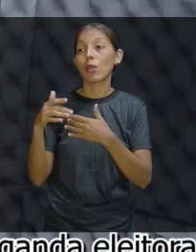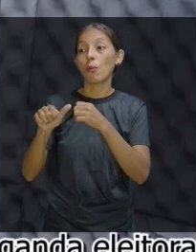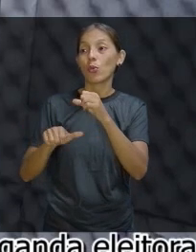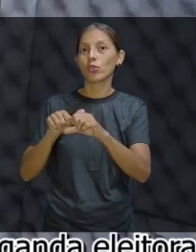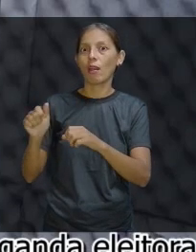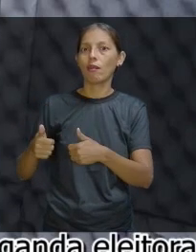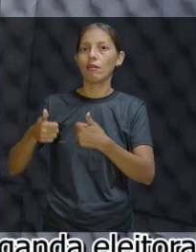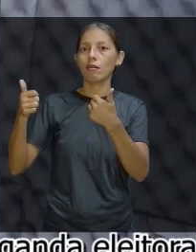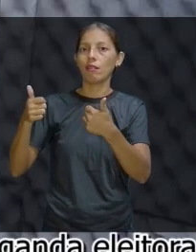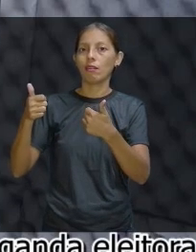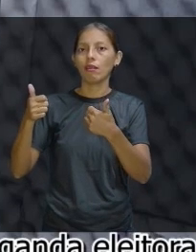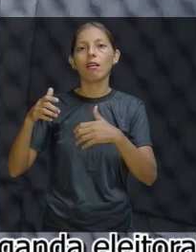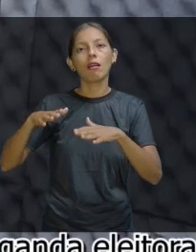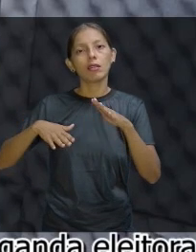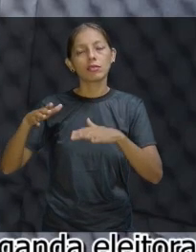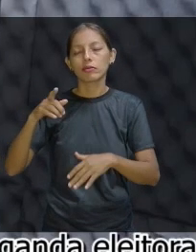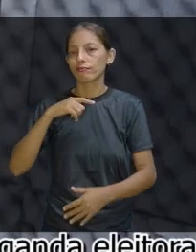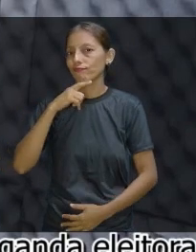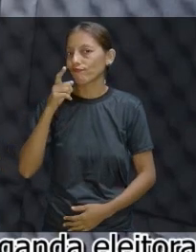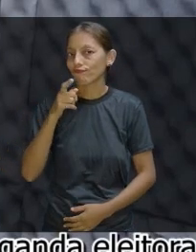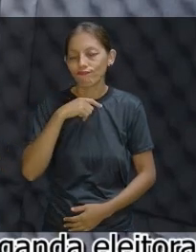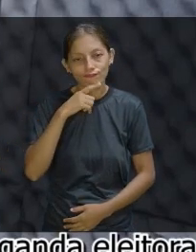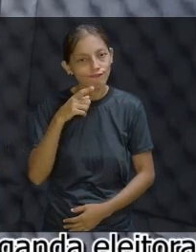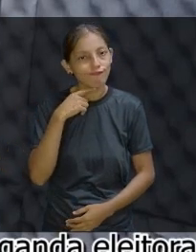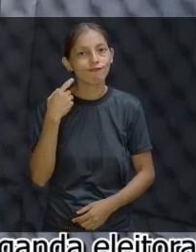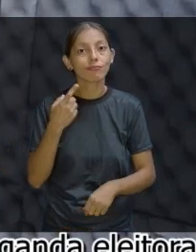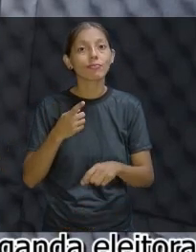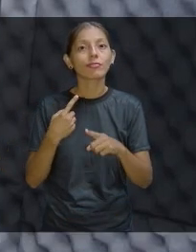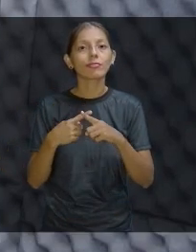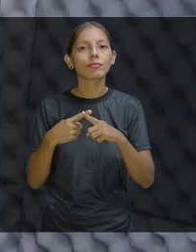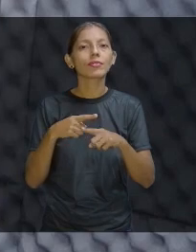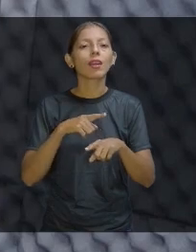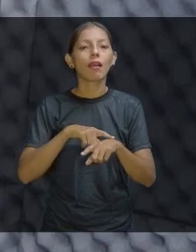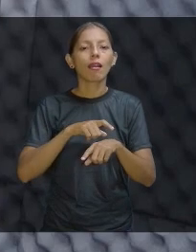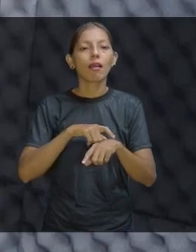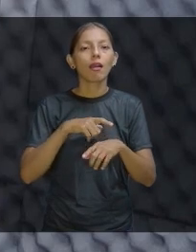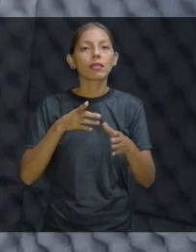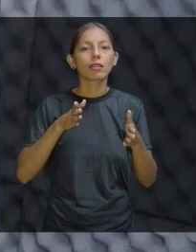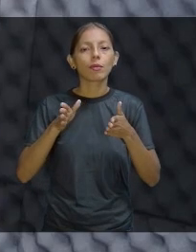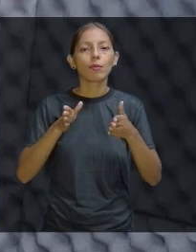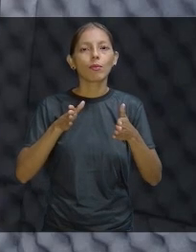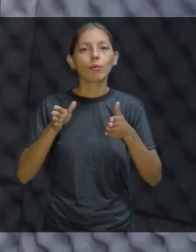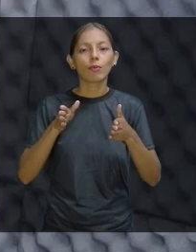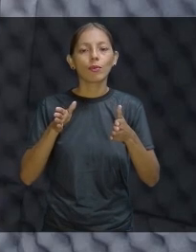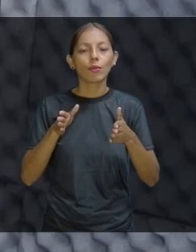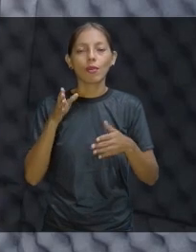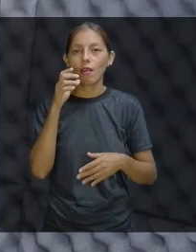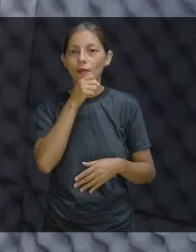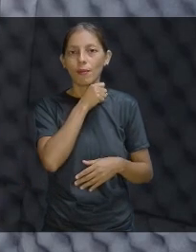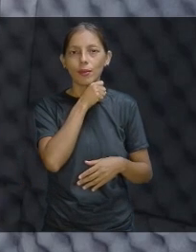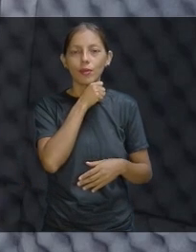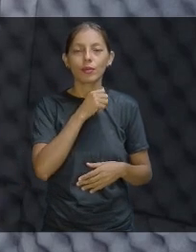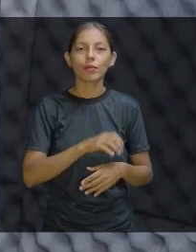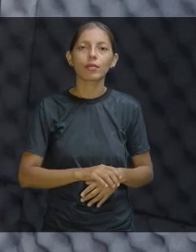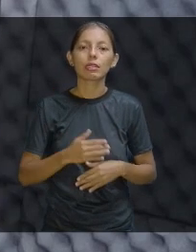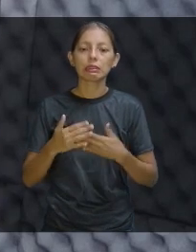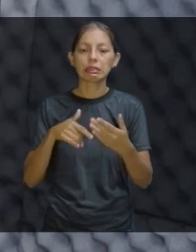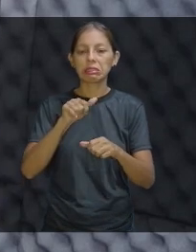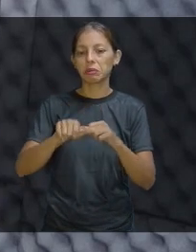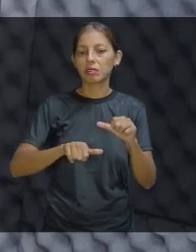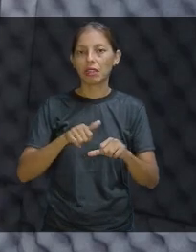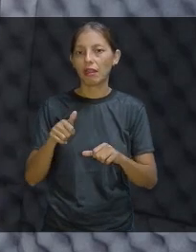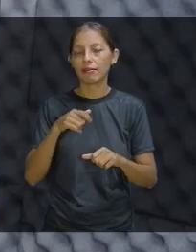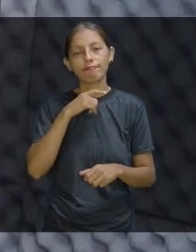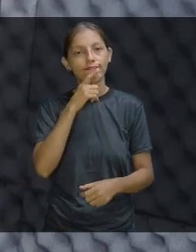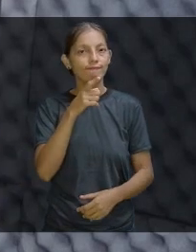revertido, principalmente num curto espaço de tempo, que é o da propaganda eleitoral. Então, há esse filtro que as plataformas são obrigadas a